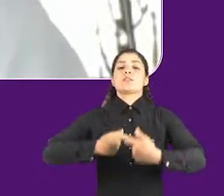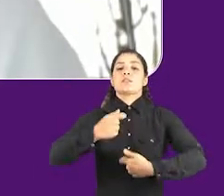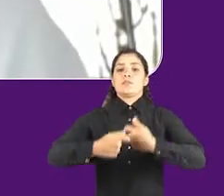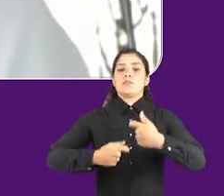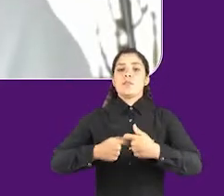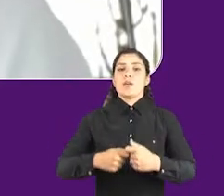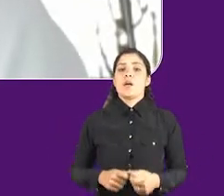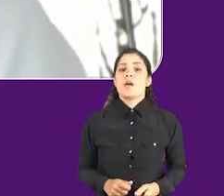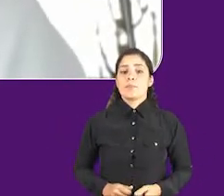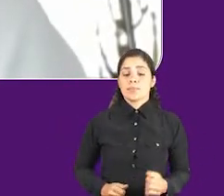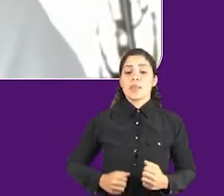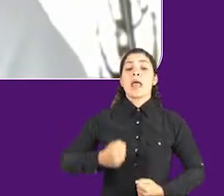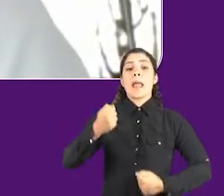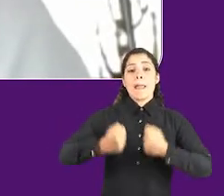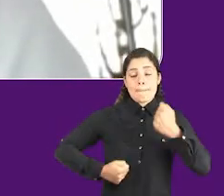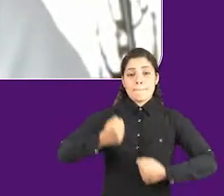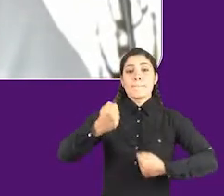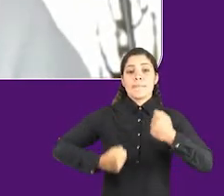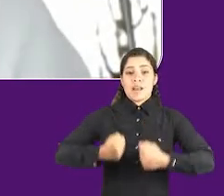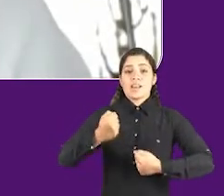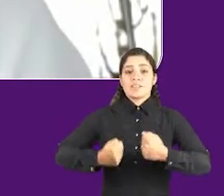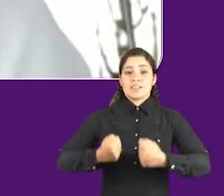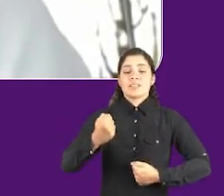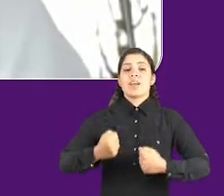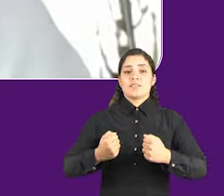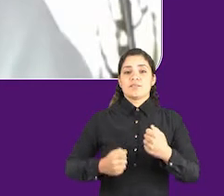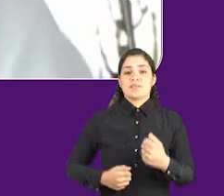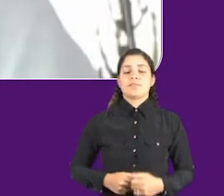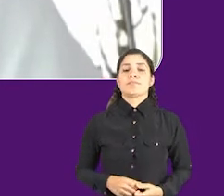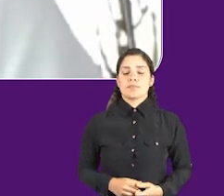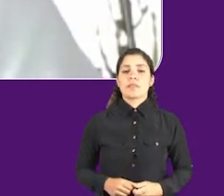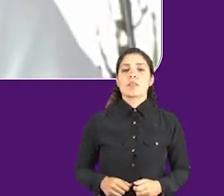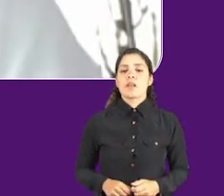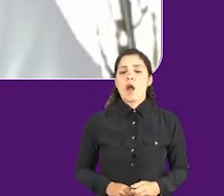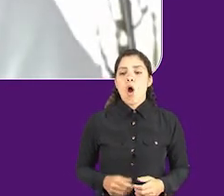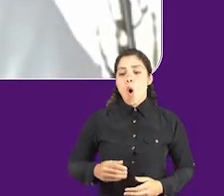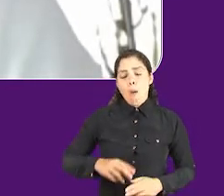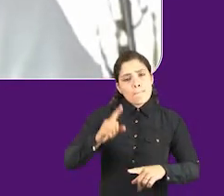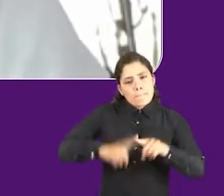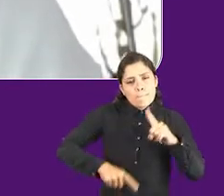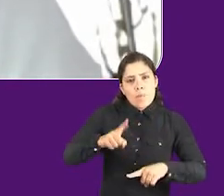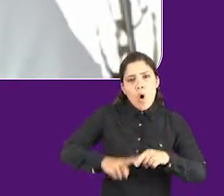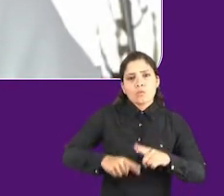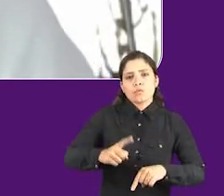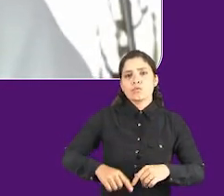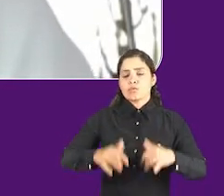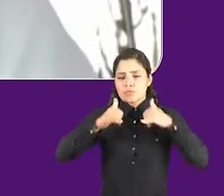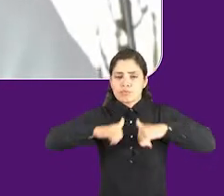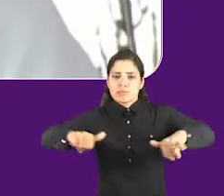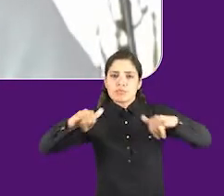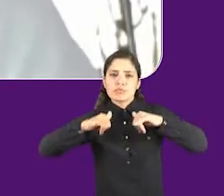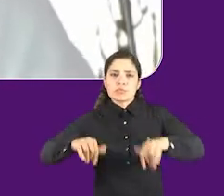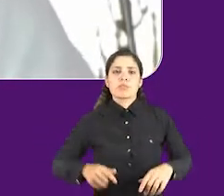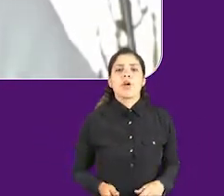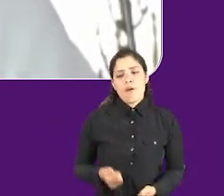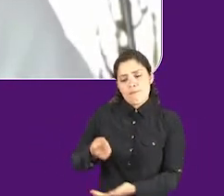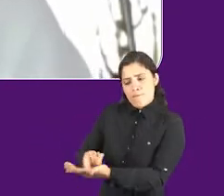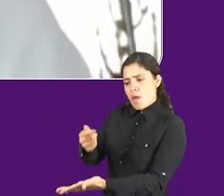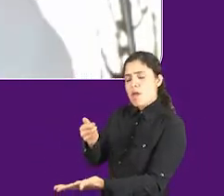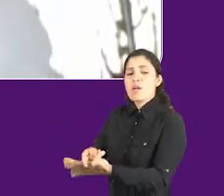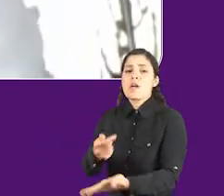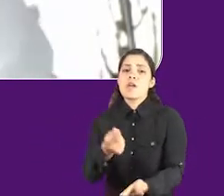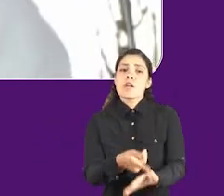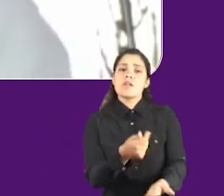historicamente uma empresa de higiene e novo e não vai mostrar fábricas e passávamos os produtos assistindo começado para vender a